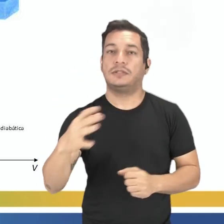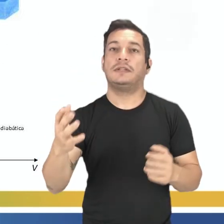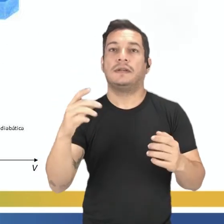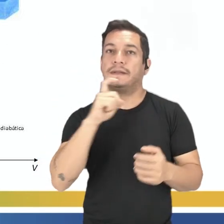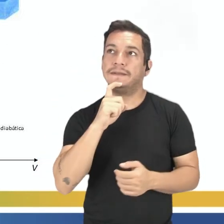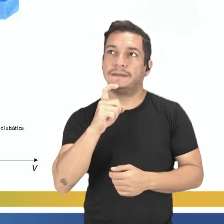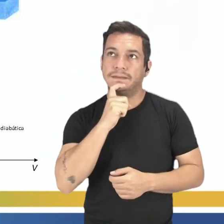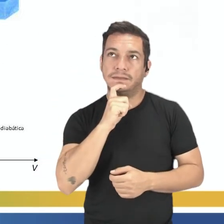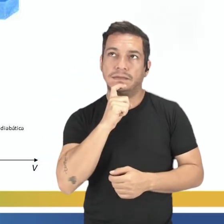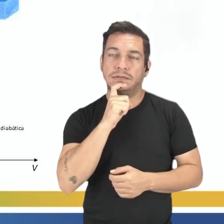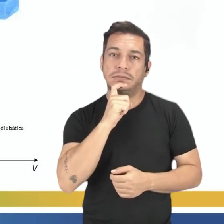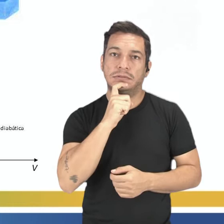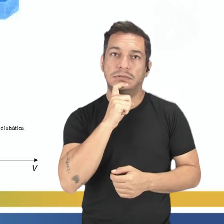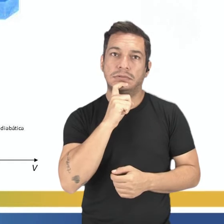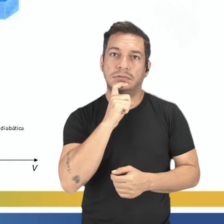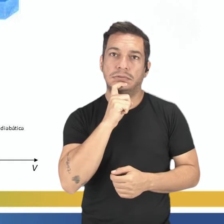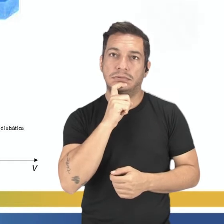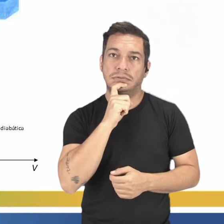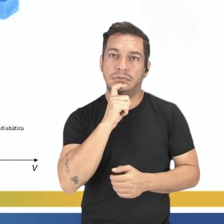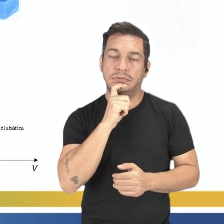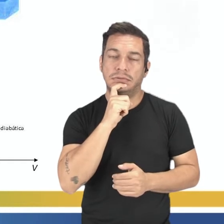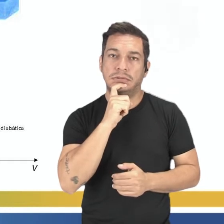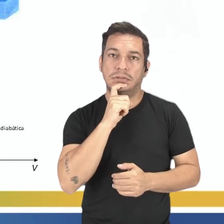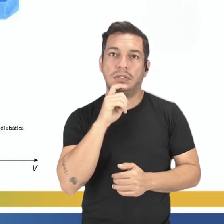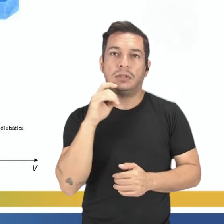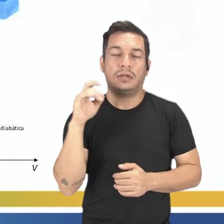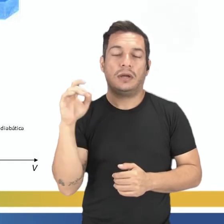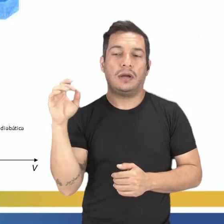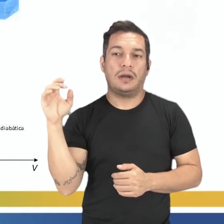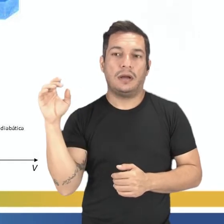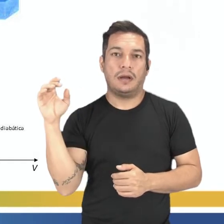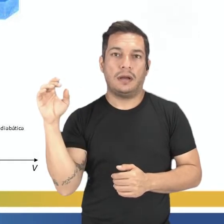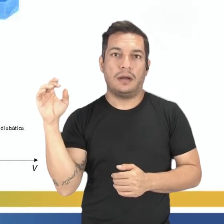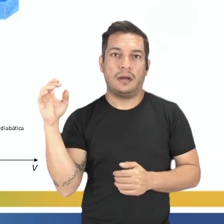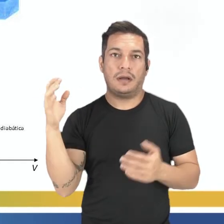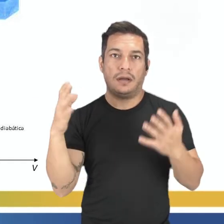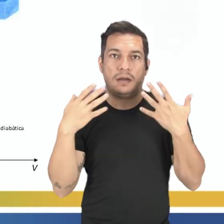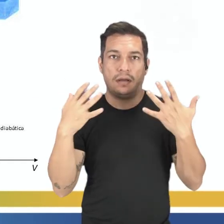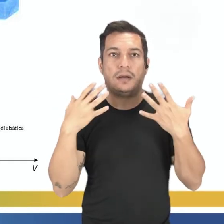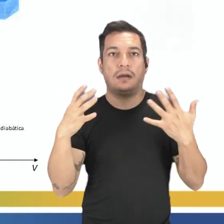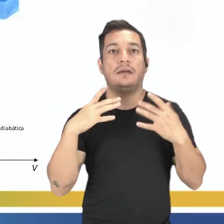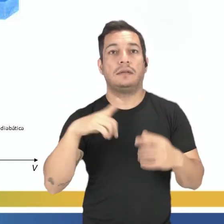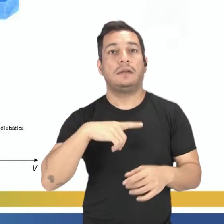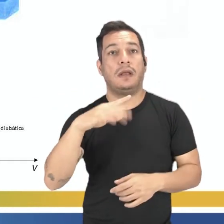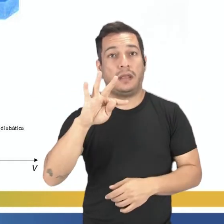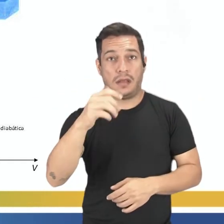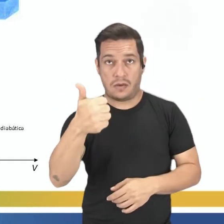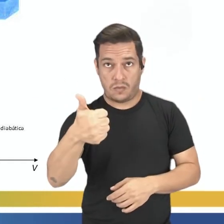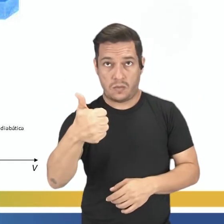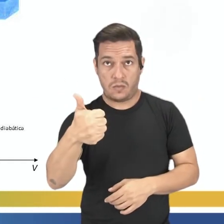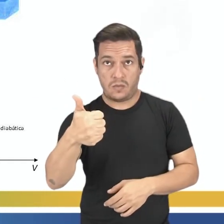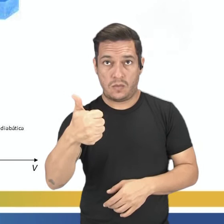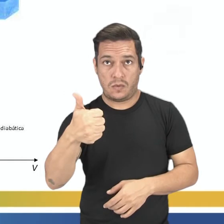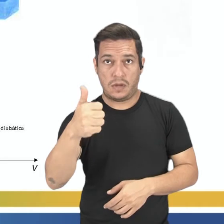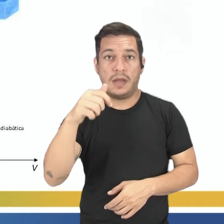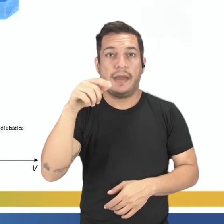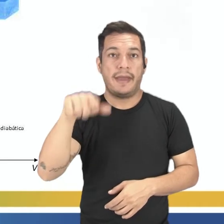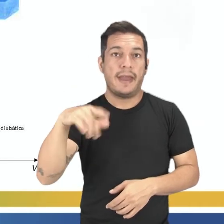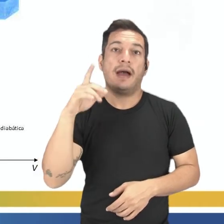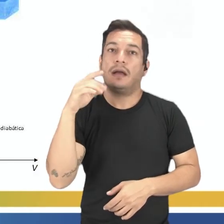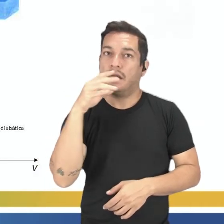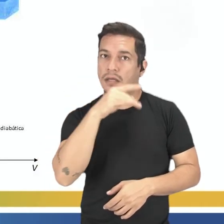fonte fria, as temperaturas T1 e T2, o que é o T1? T1 é a temperatura da fonte